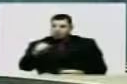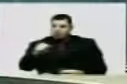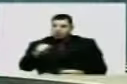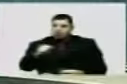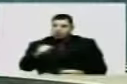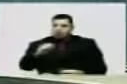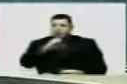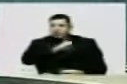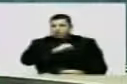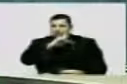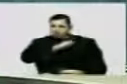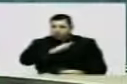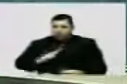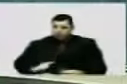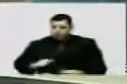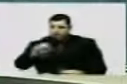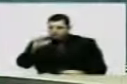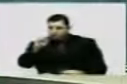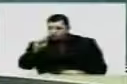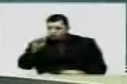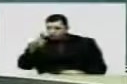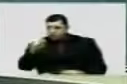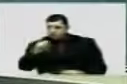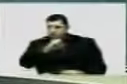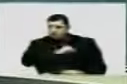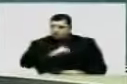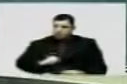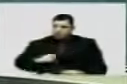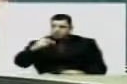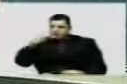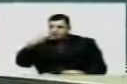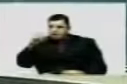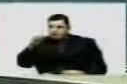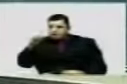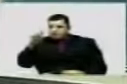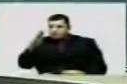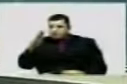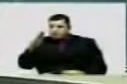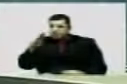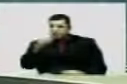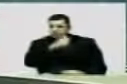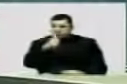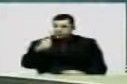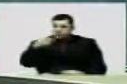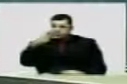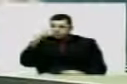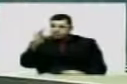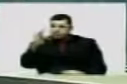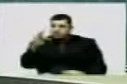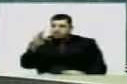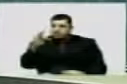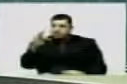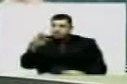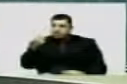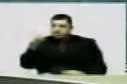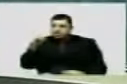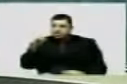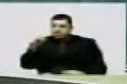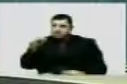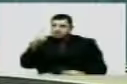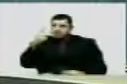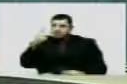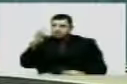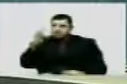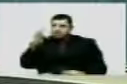seja o governo Sarney, seja os 8 anos do PSDB, seja os 12 anos do PT, os 10 anos